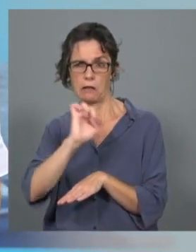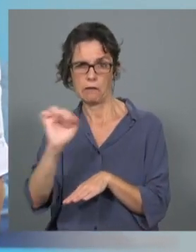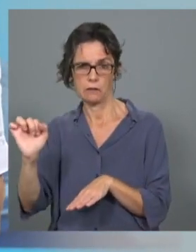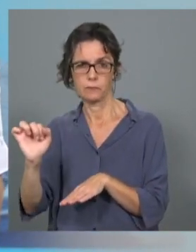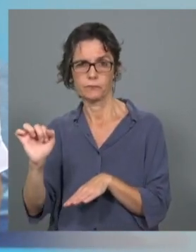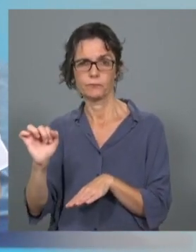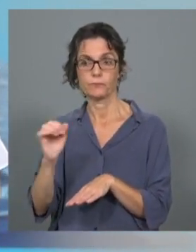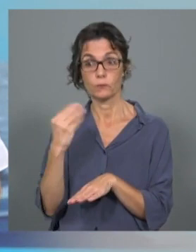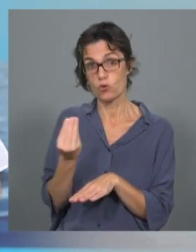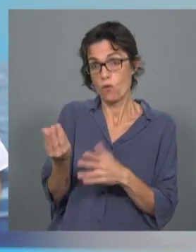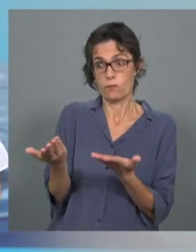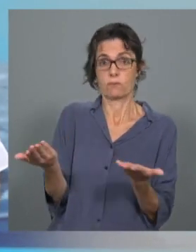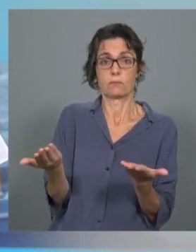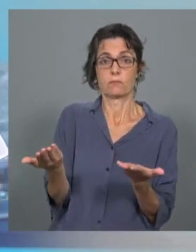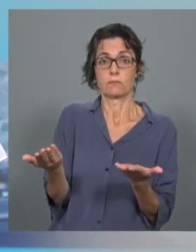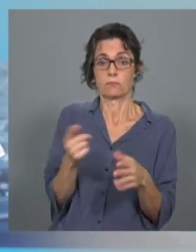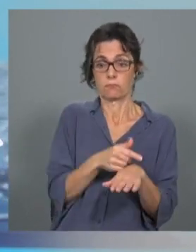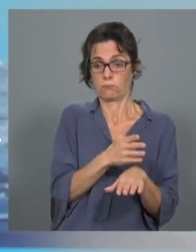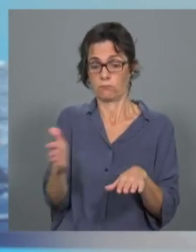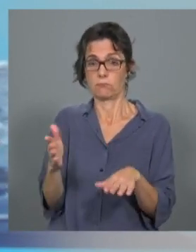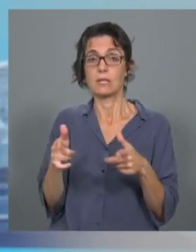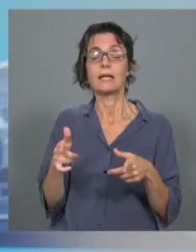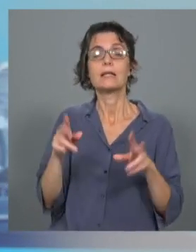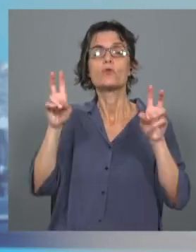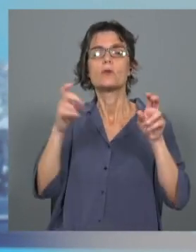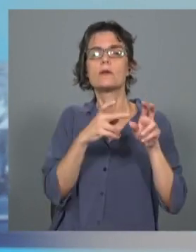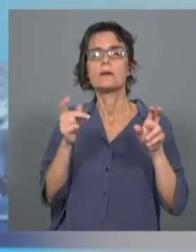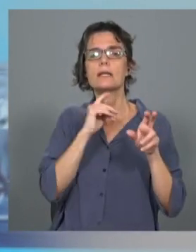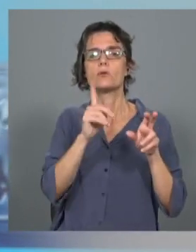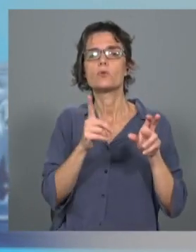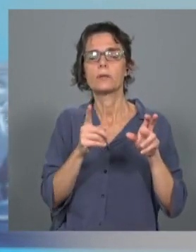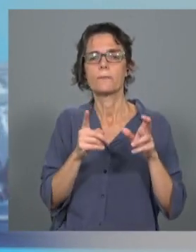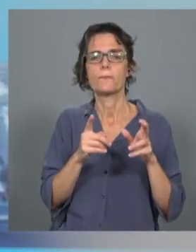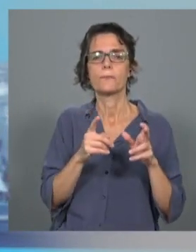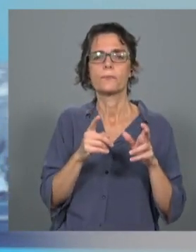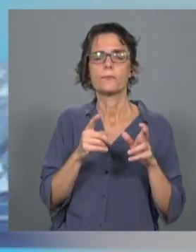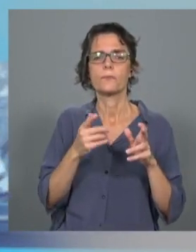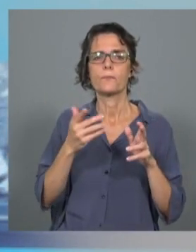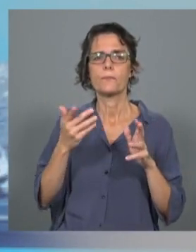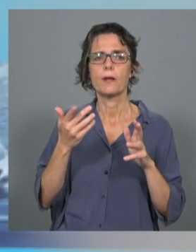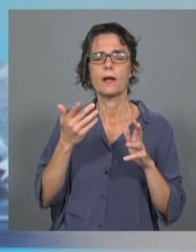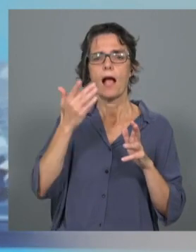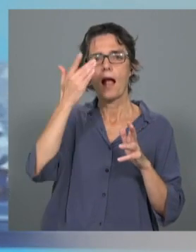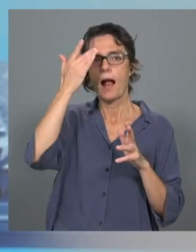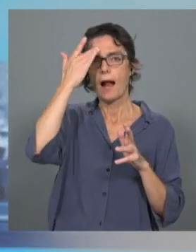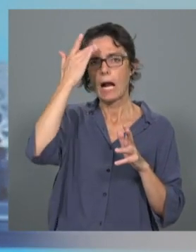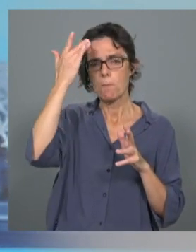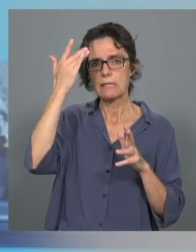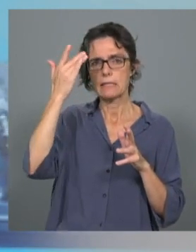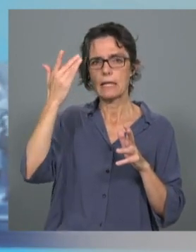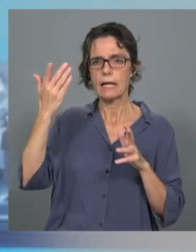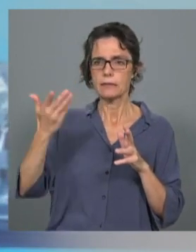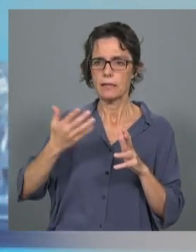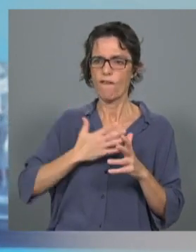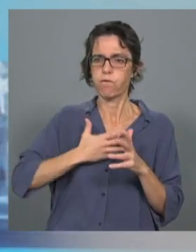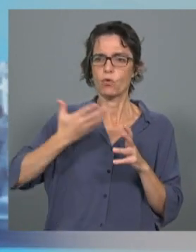exatamente de a grande nobreza ser capaz de desencadear processos cujos frutos serão colhidos por outros